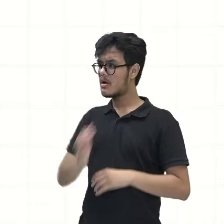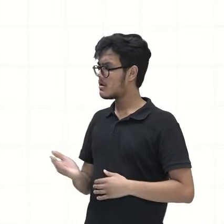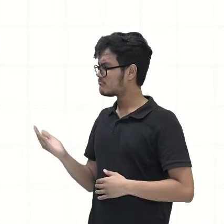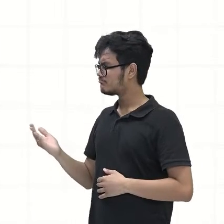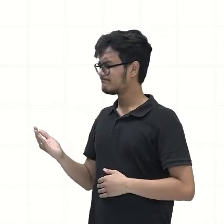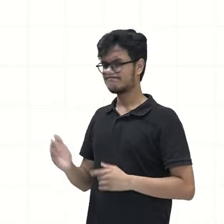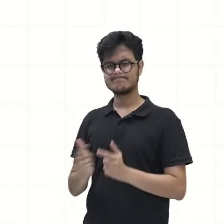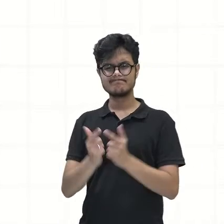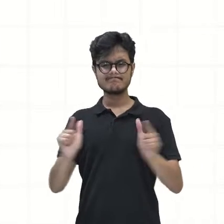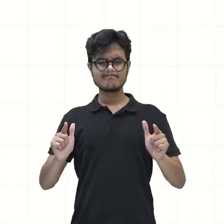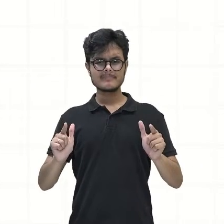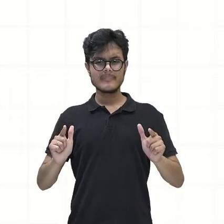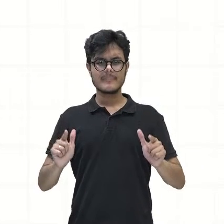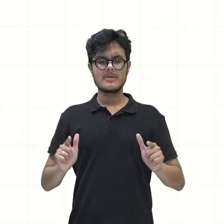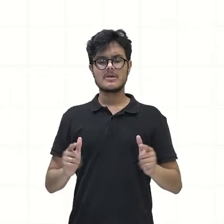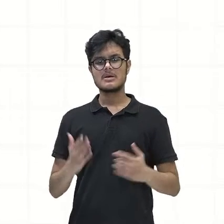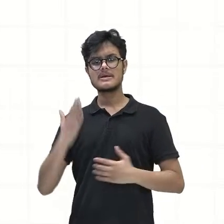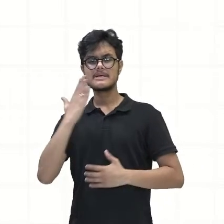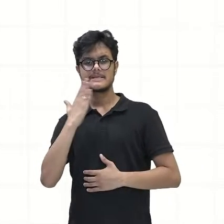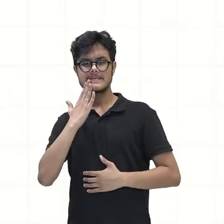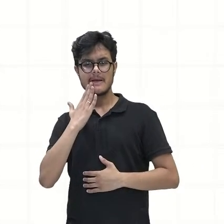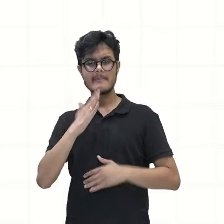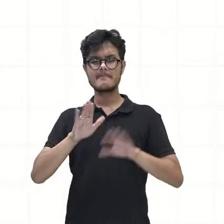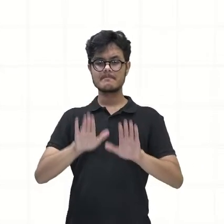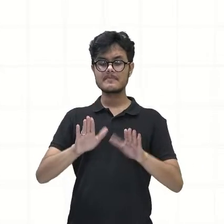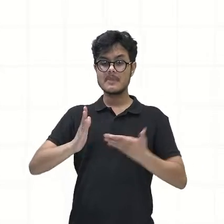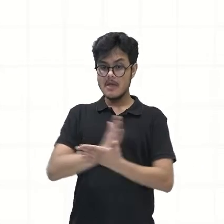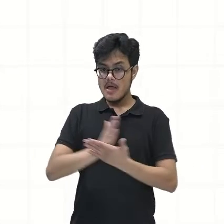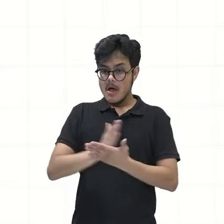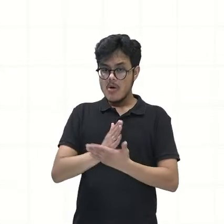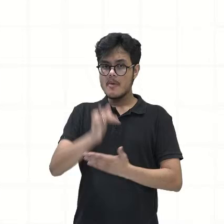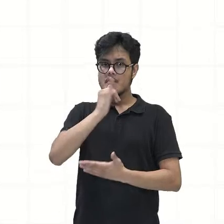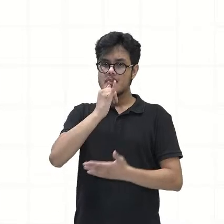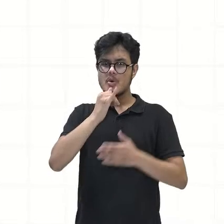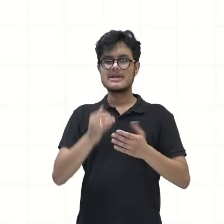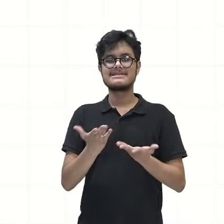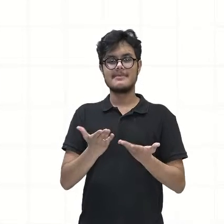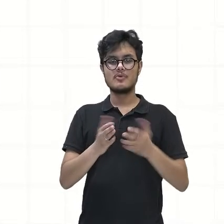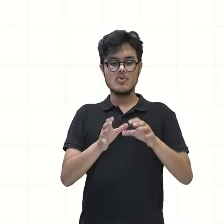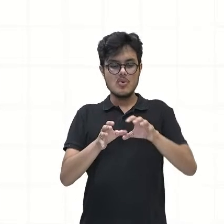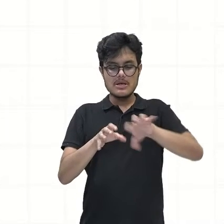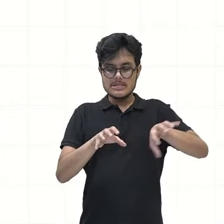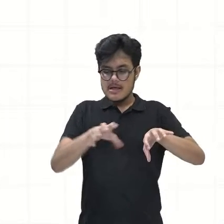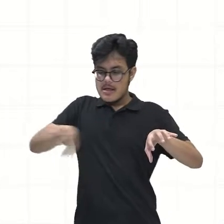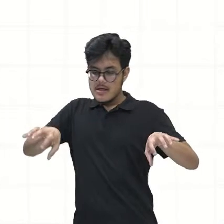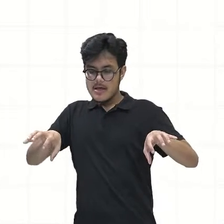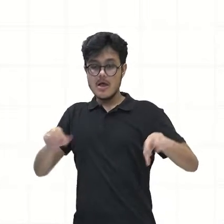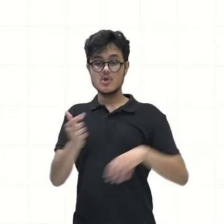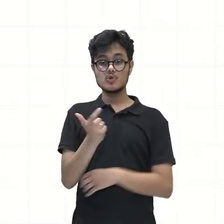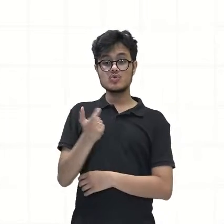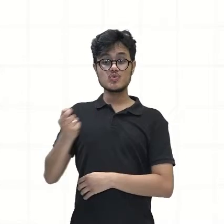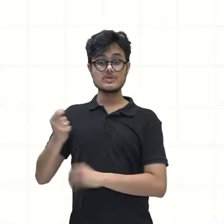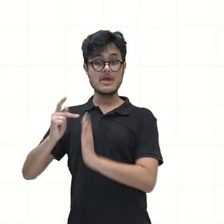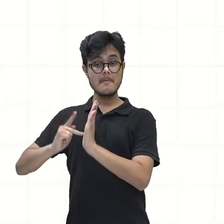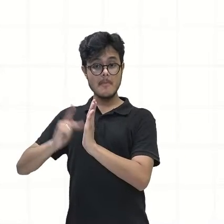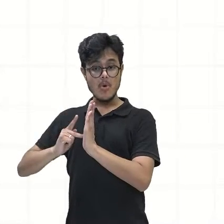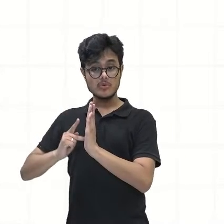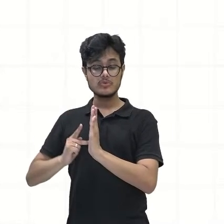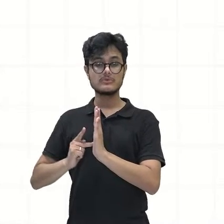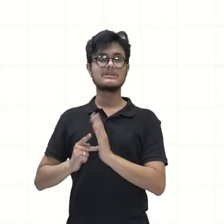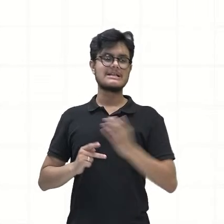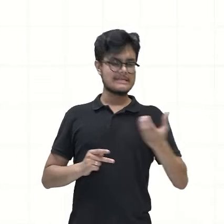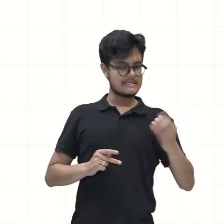eu sei que a variação de cada teia é de 200 pontos. Ó, 0, 200, 400,